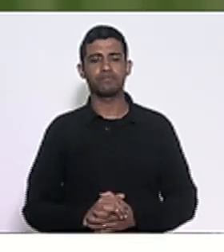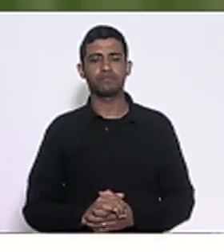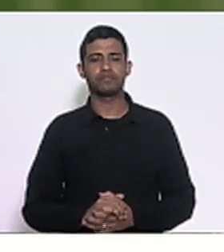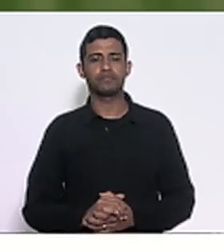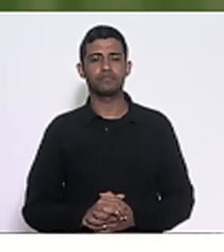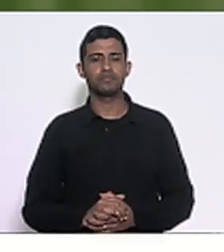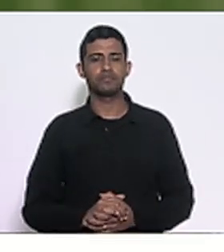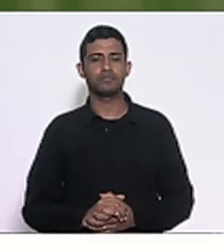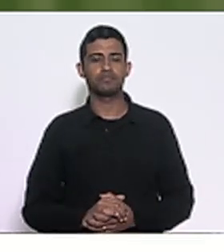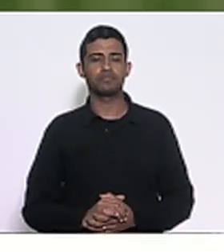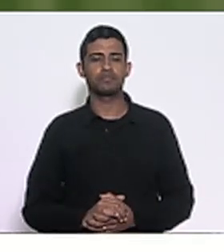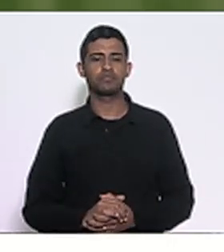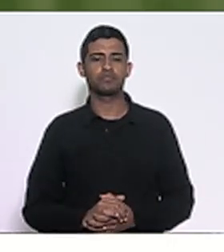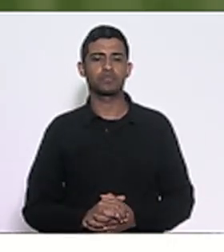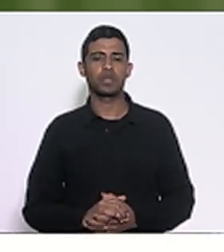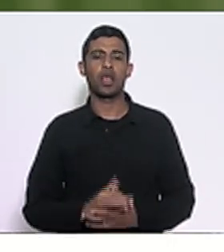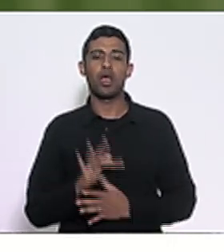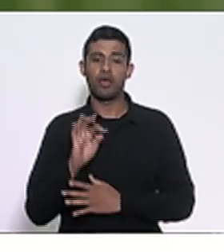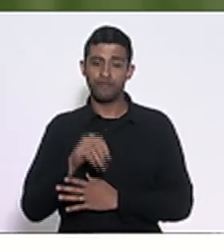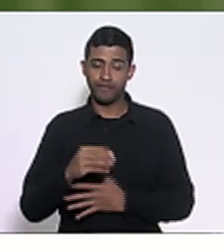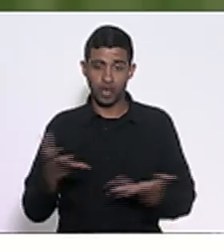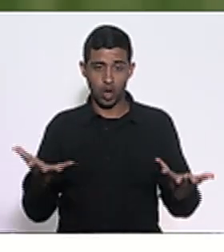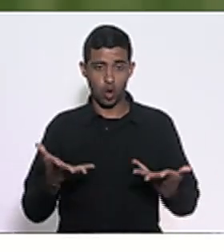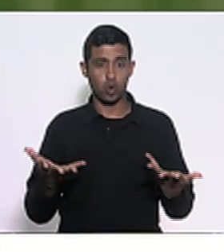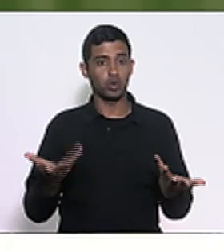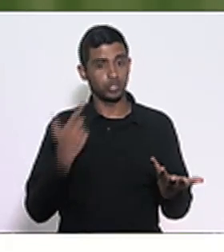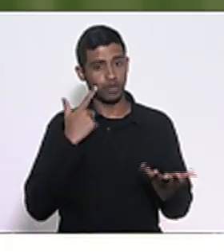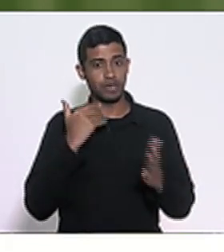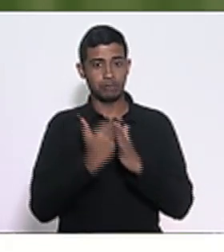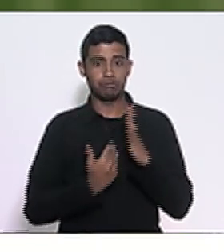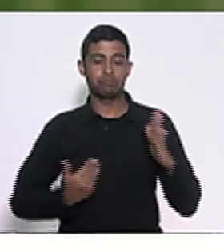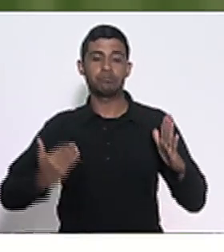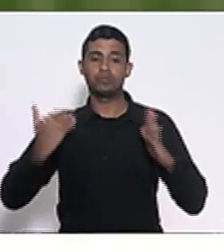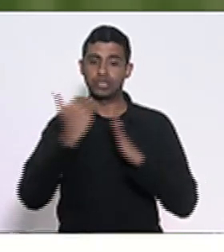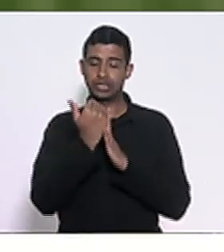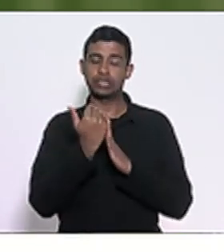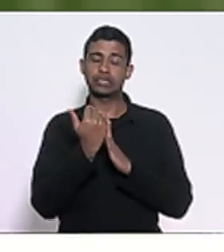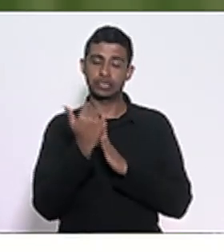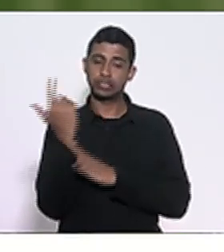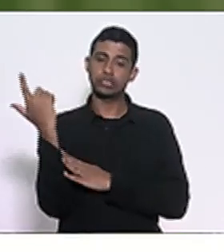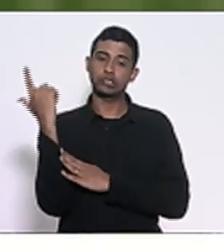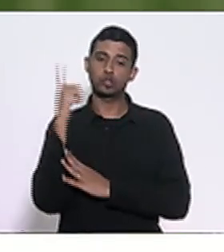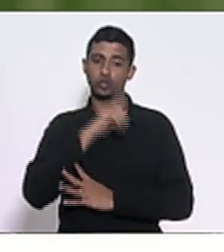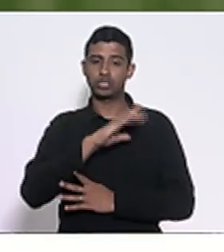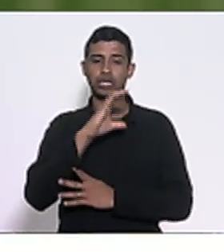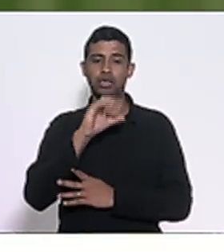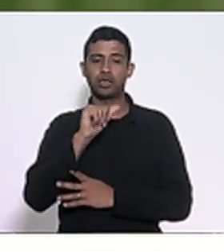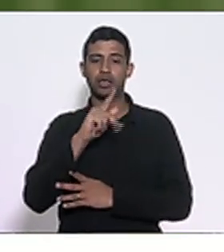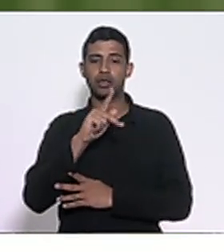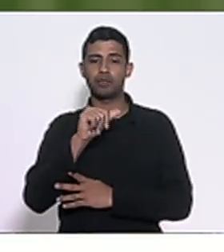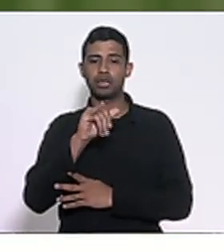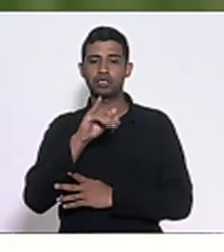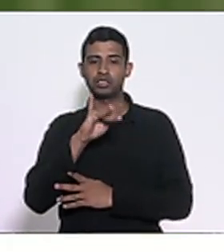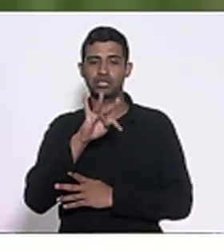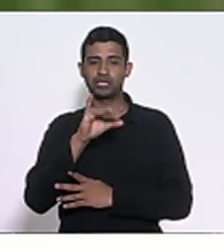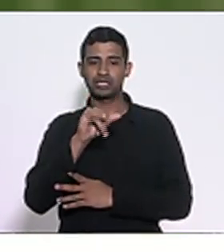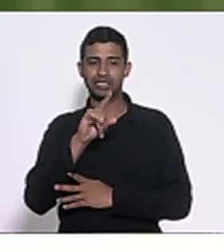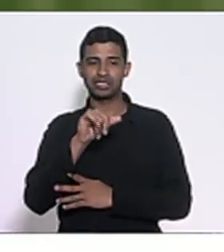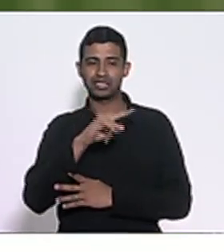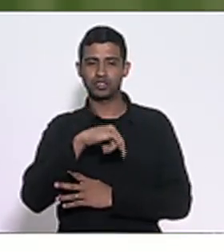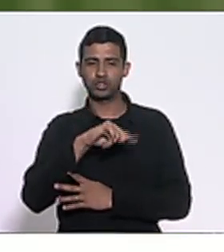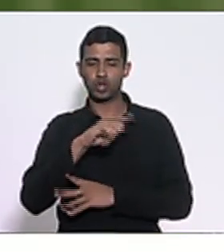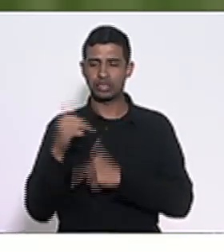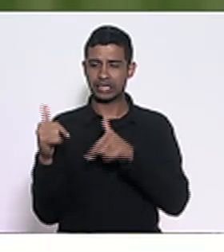ao final, hoje, o nosso grande gargalo realmente é ter uma capacidade de produzir mais.